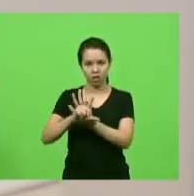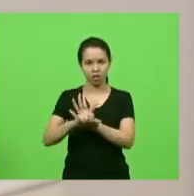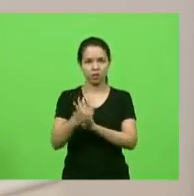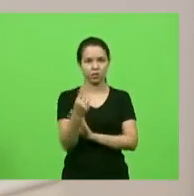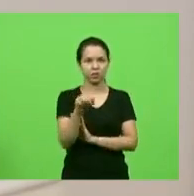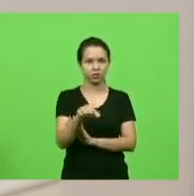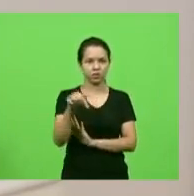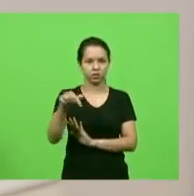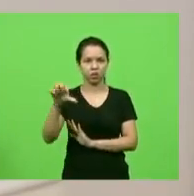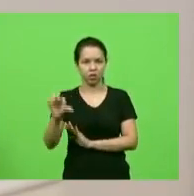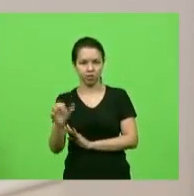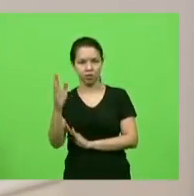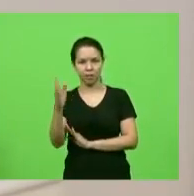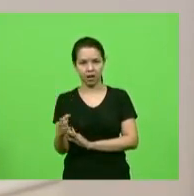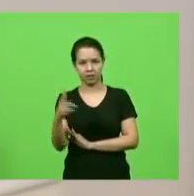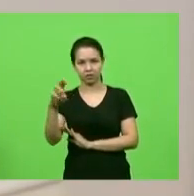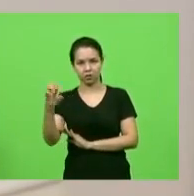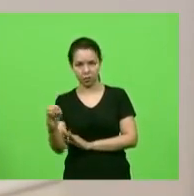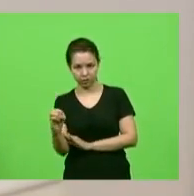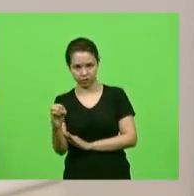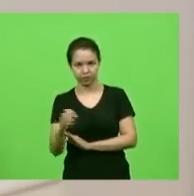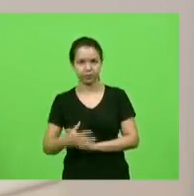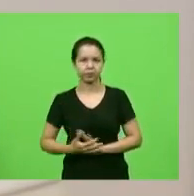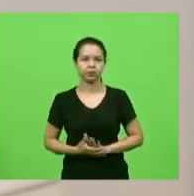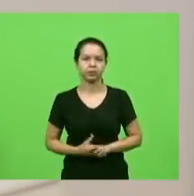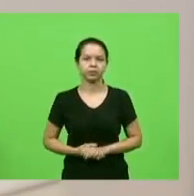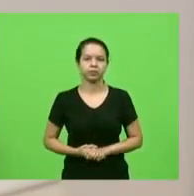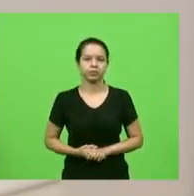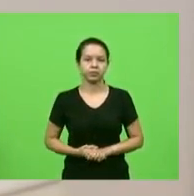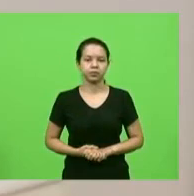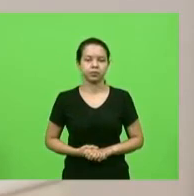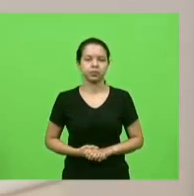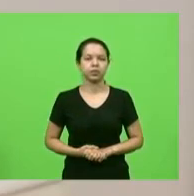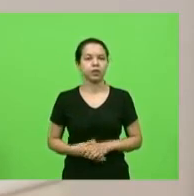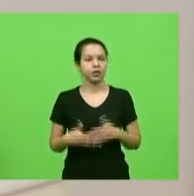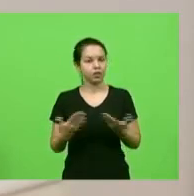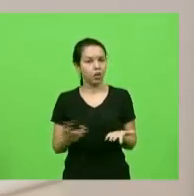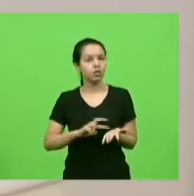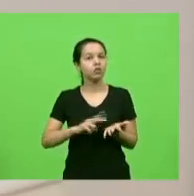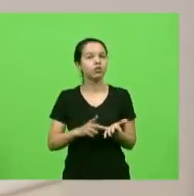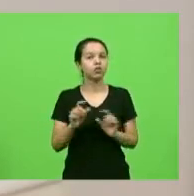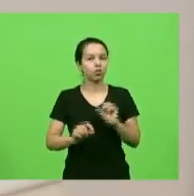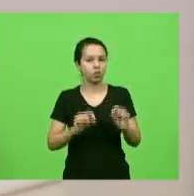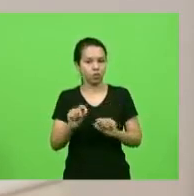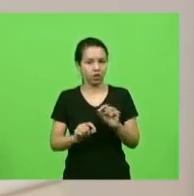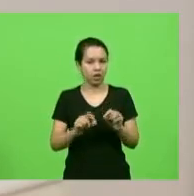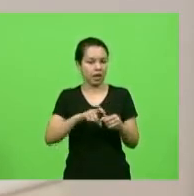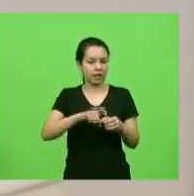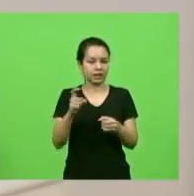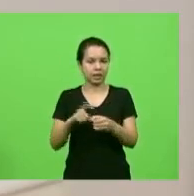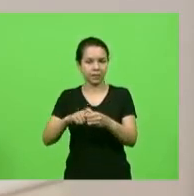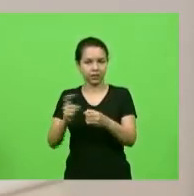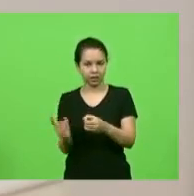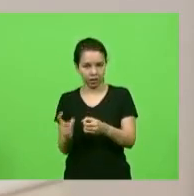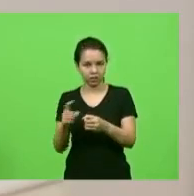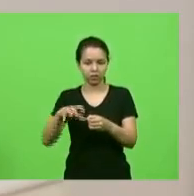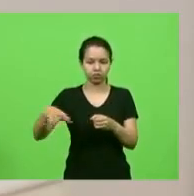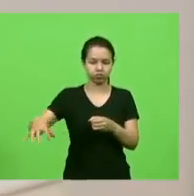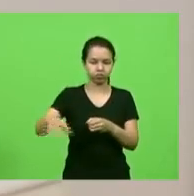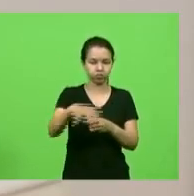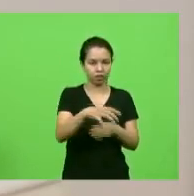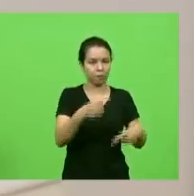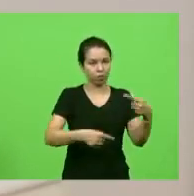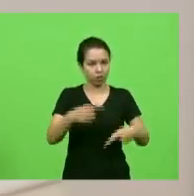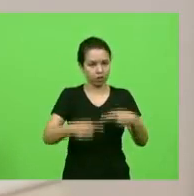1079/50. Fecha aspas. Ou seja, igualmente a independência entre as esferas política e